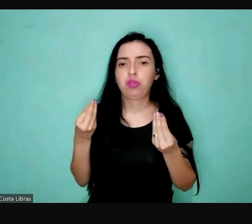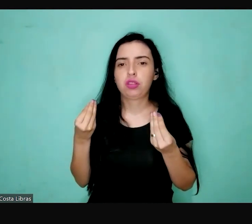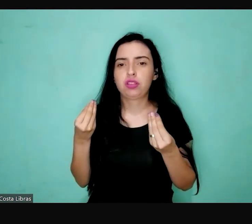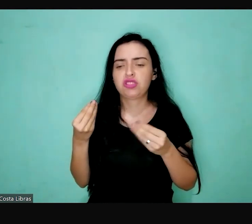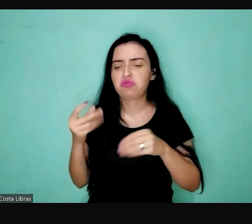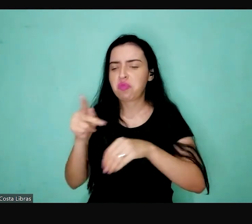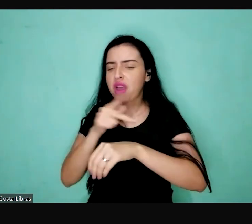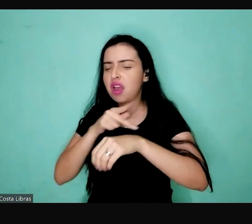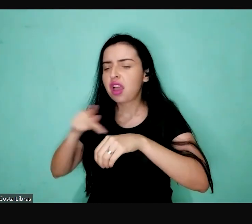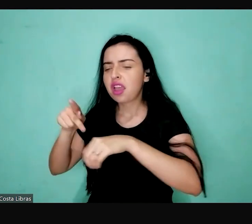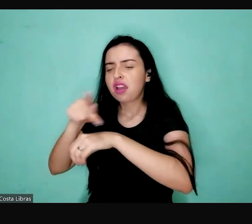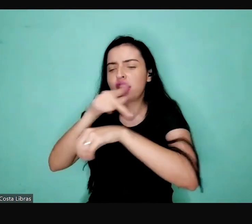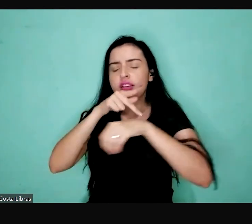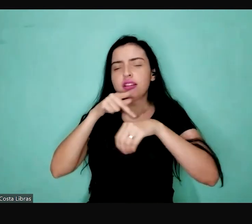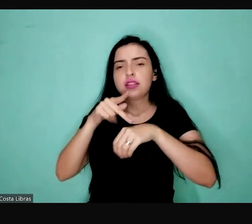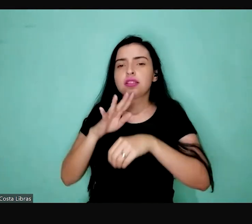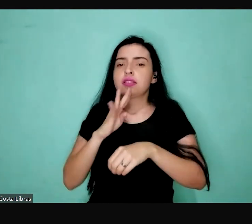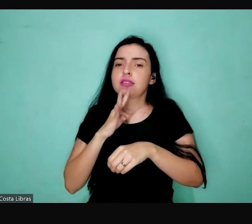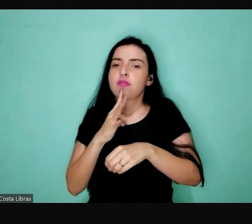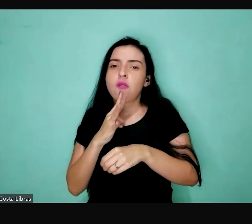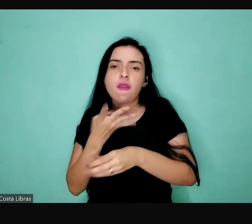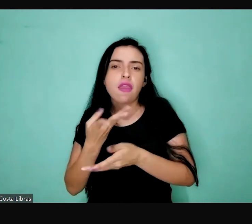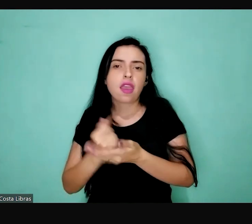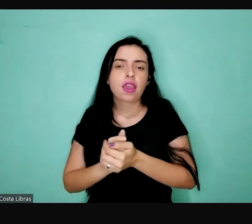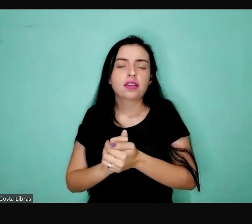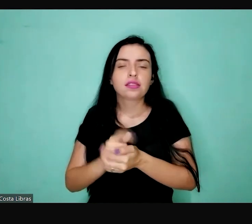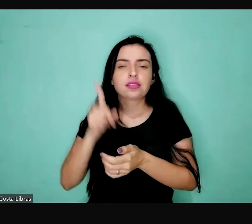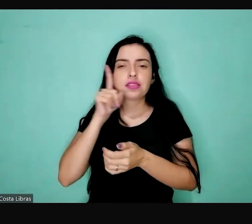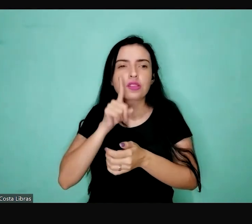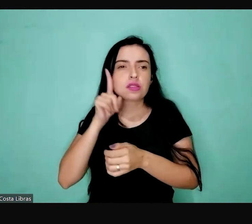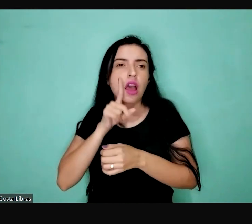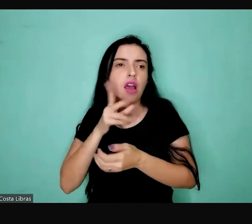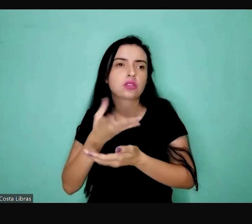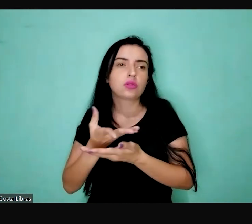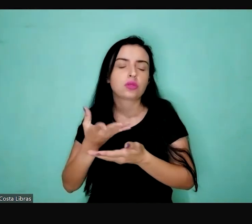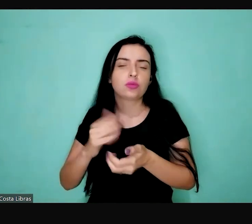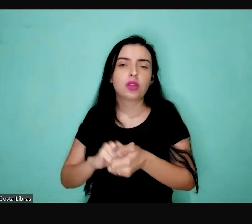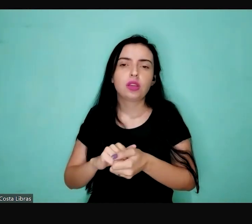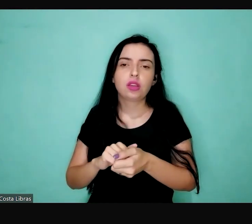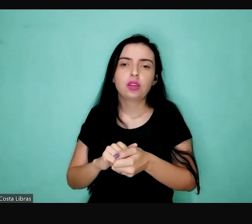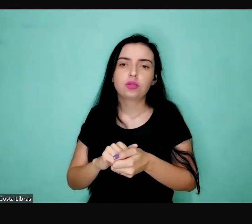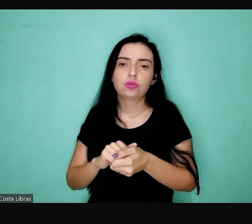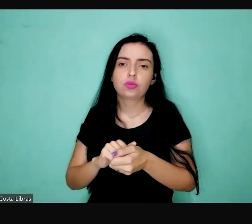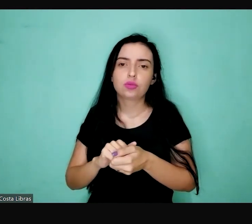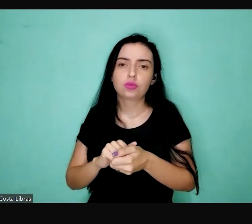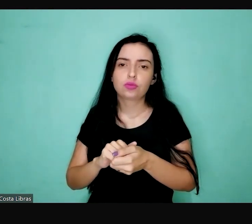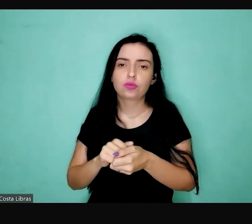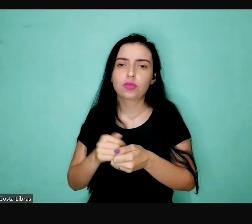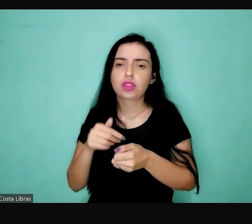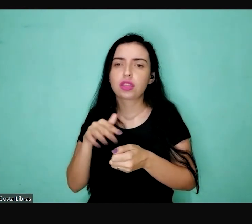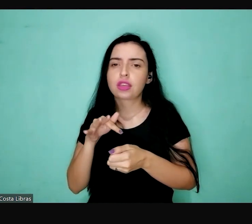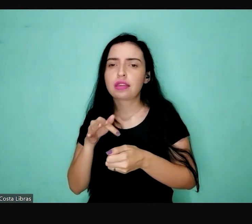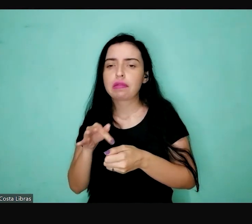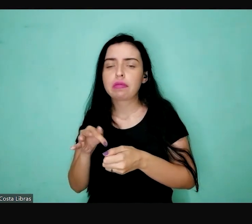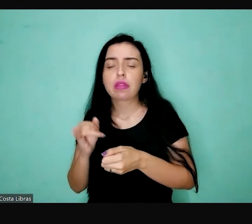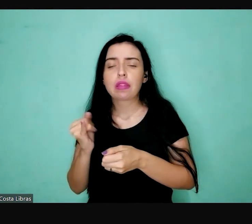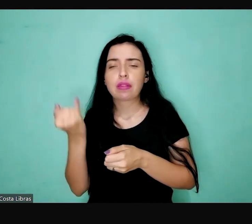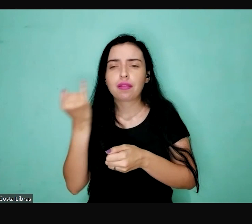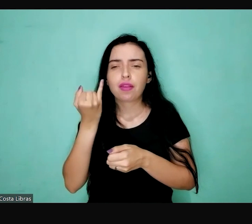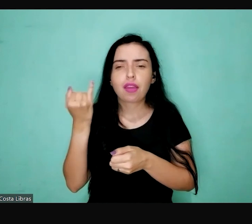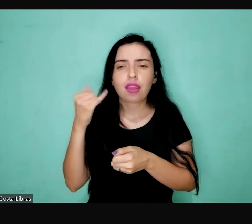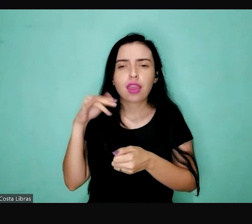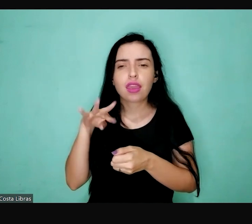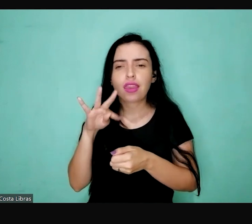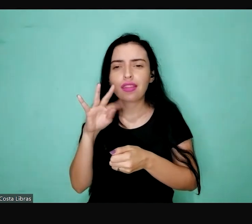países, como Estados Unidos, o estado do Kansas, Firenze, na Itália,